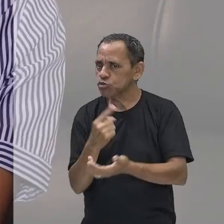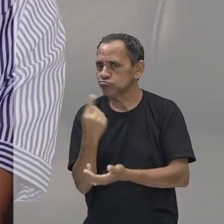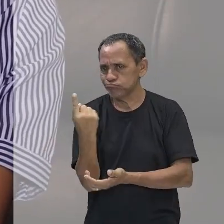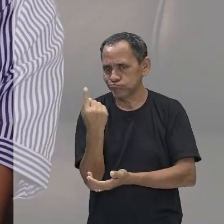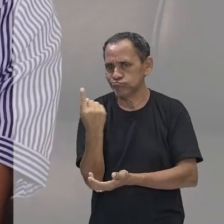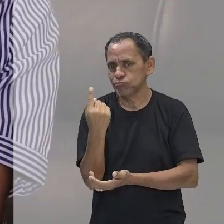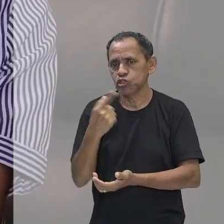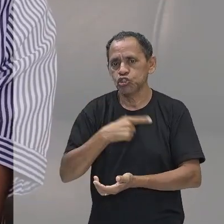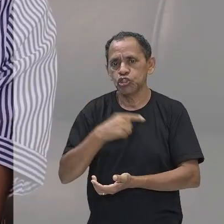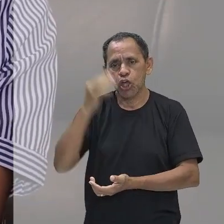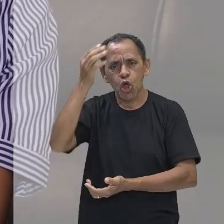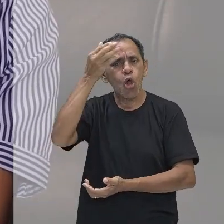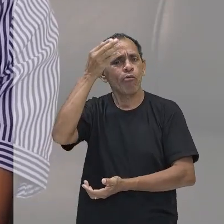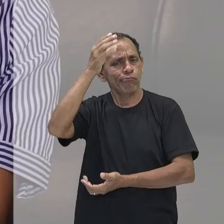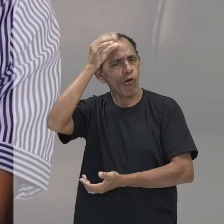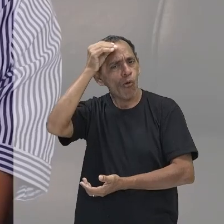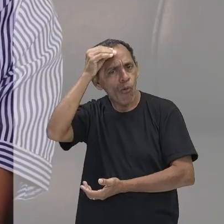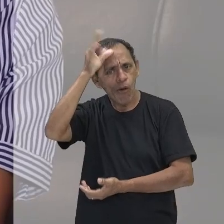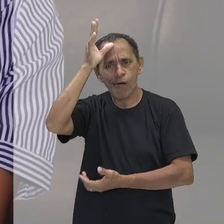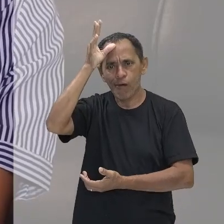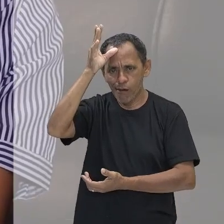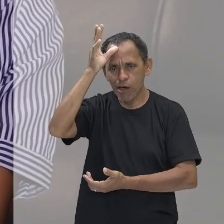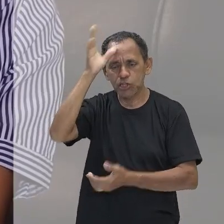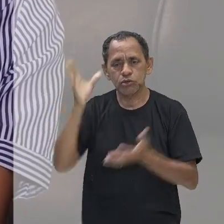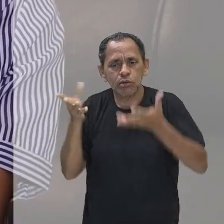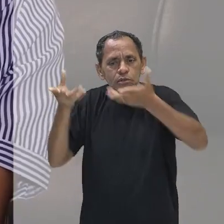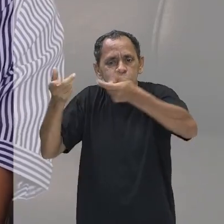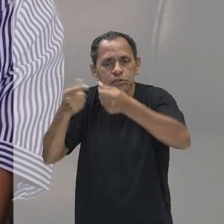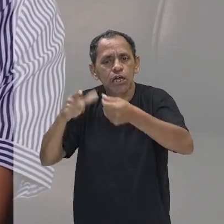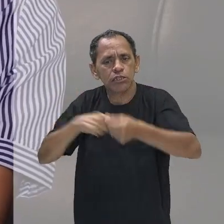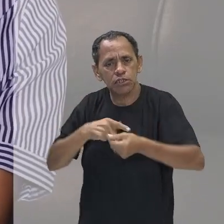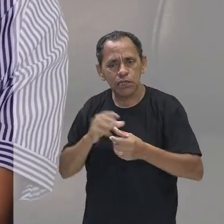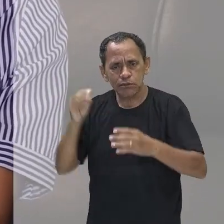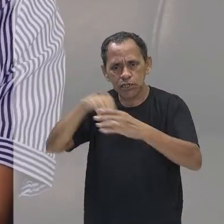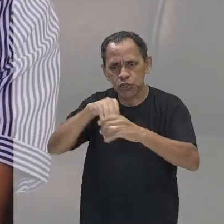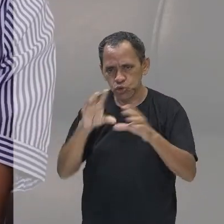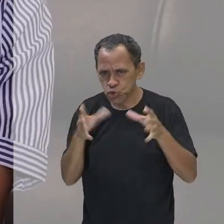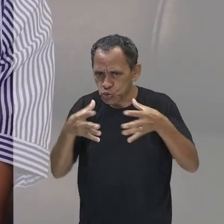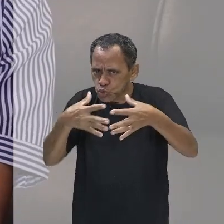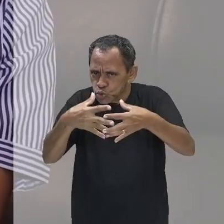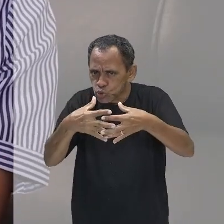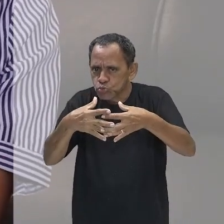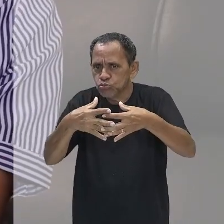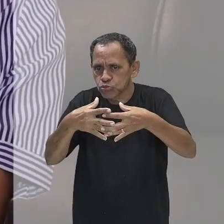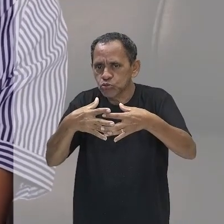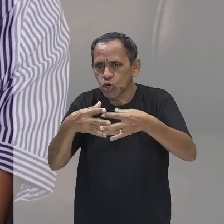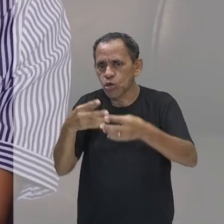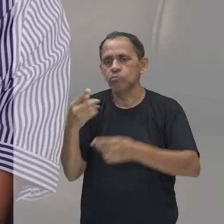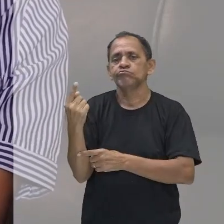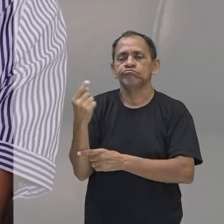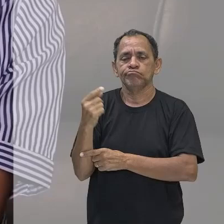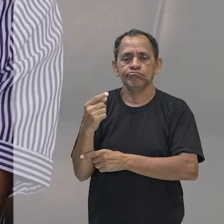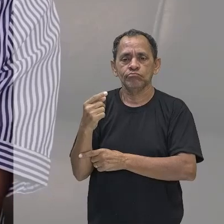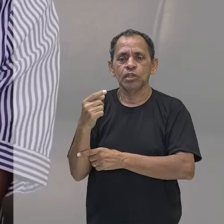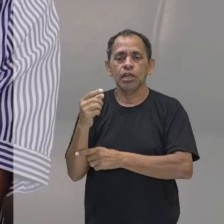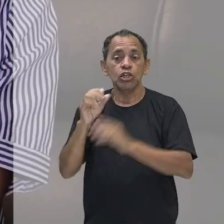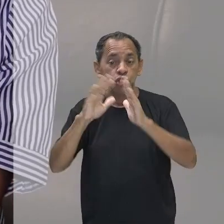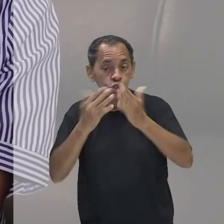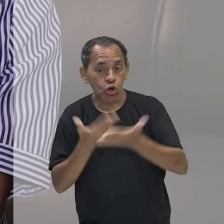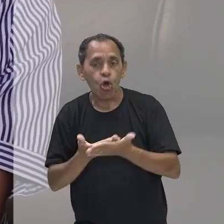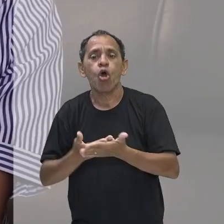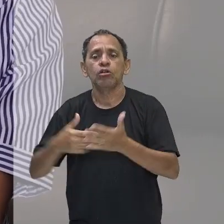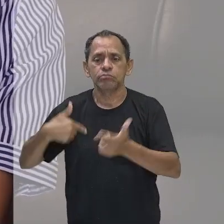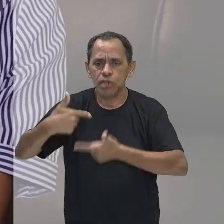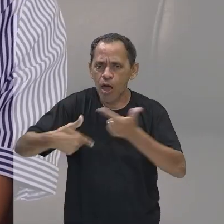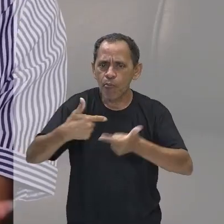conhecimentos, com as suas habilidades, você agrega dentro de algum grupo, seja escola, seja trabalho, seja diante da sua